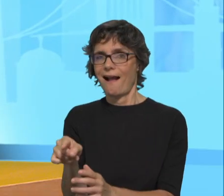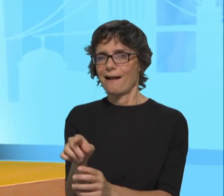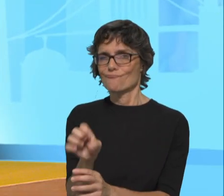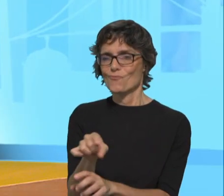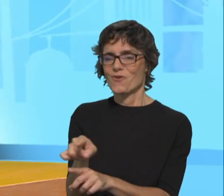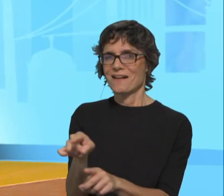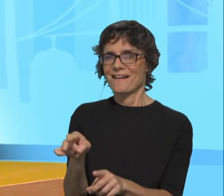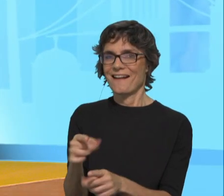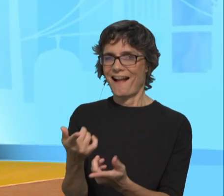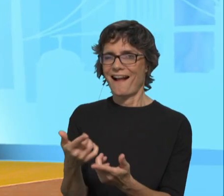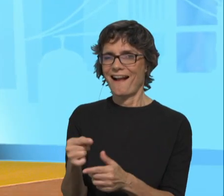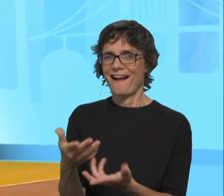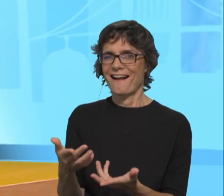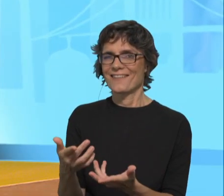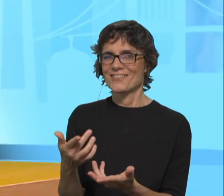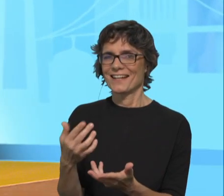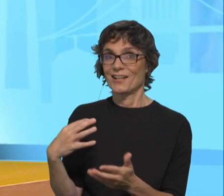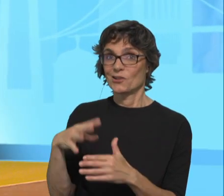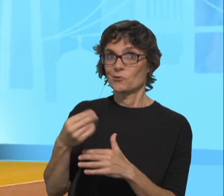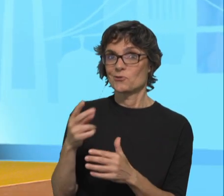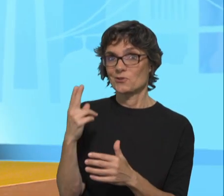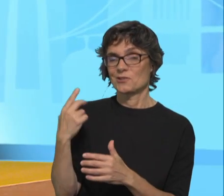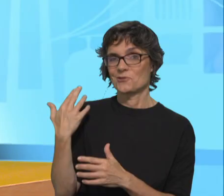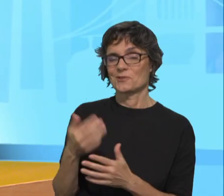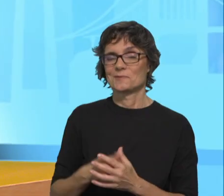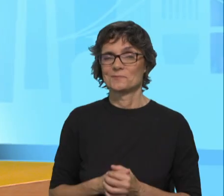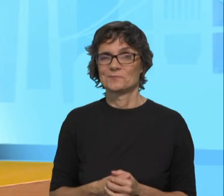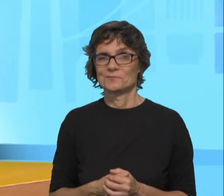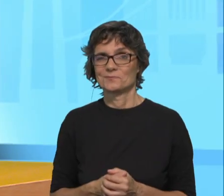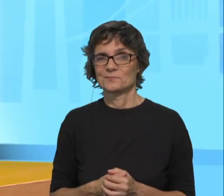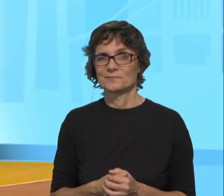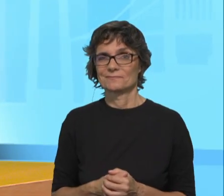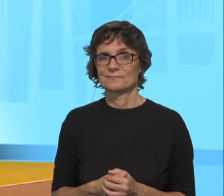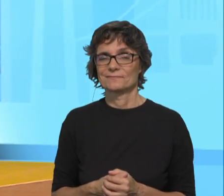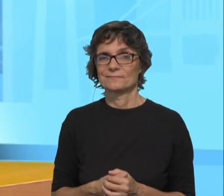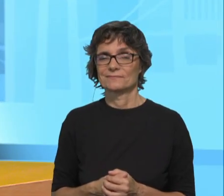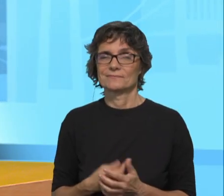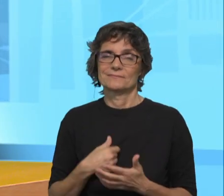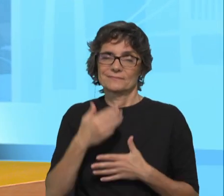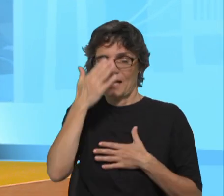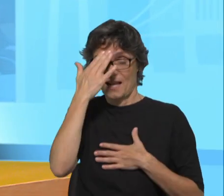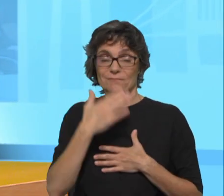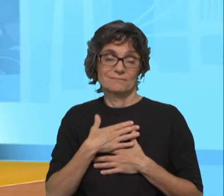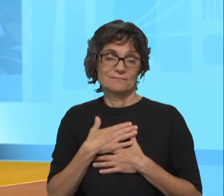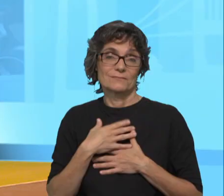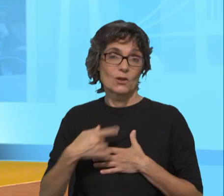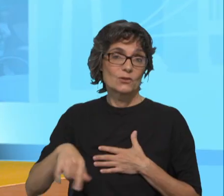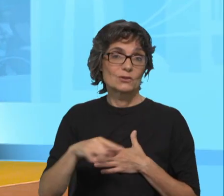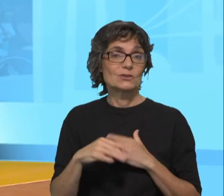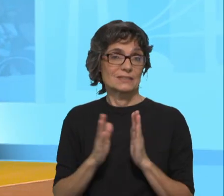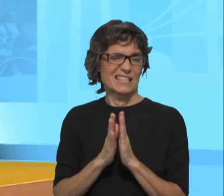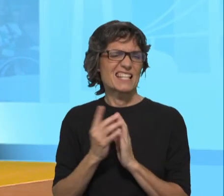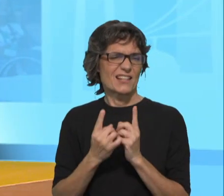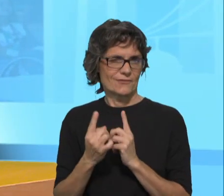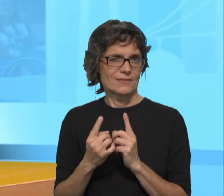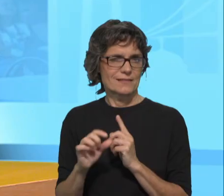algumas plantas e alguns efeitos desse grande encontro de há um ano atrás? Eu penso que às vezes nós, Igreja, temos um defeito,